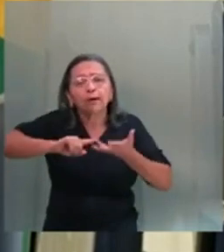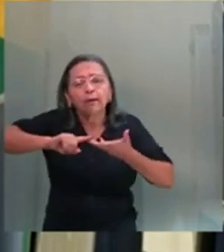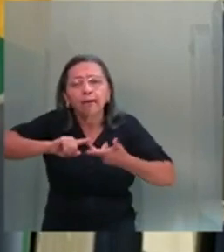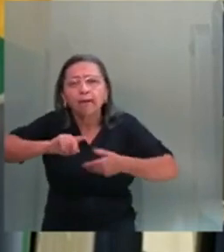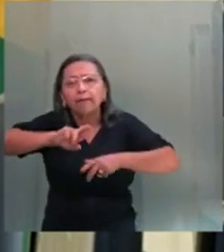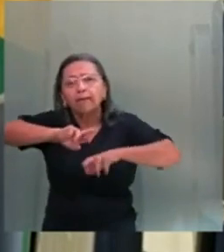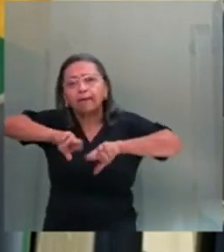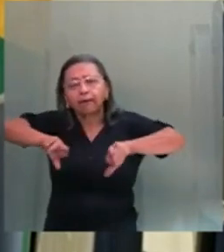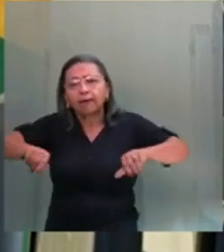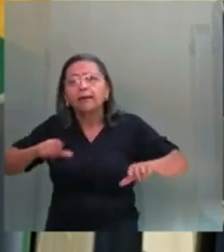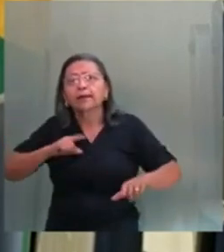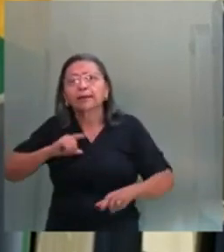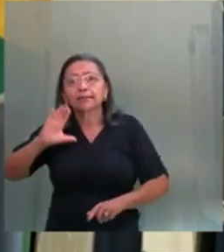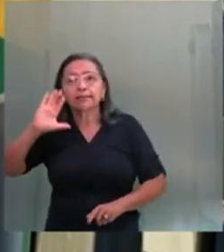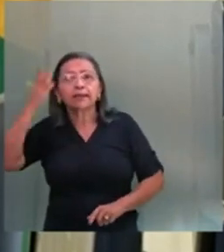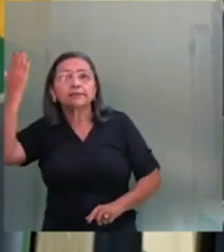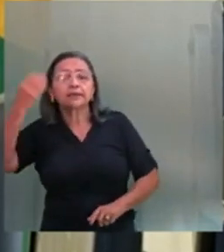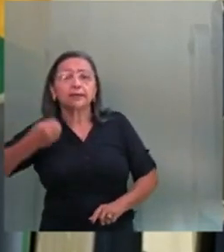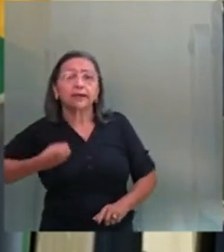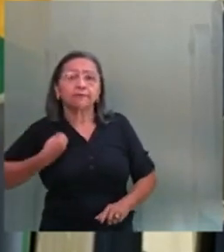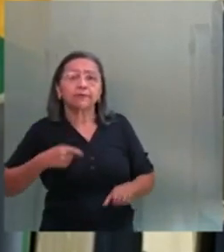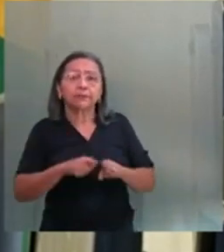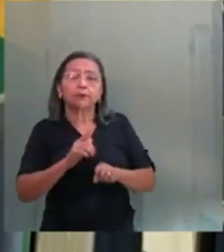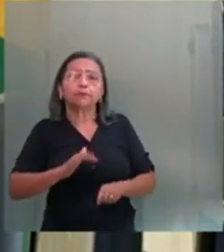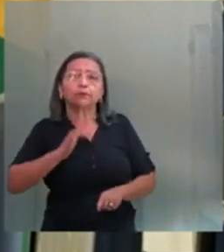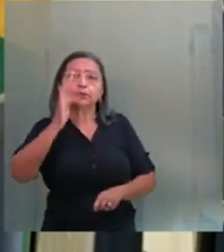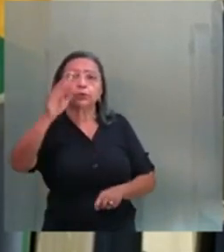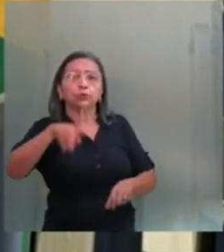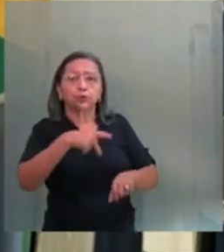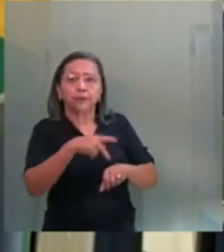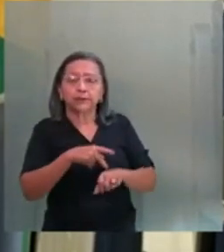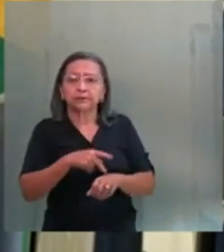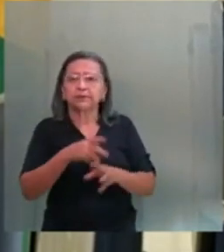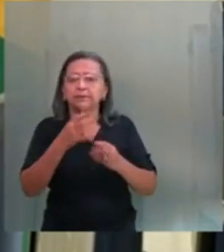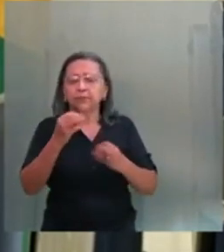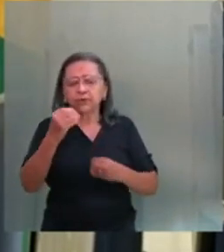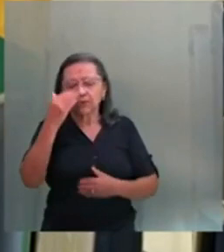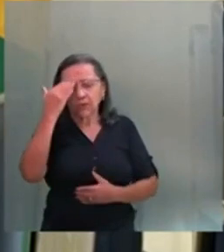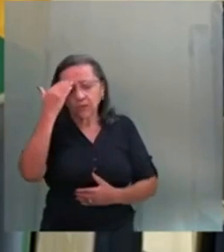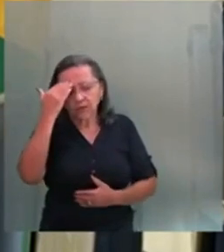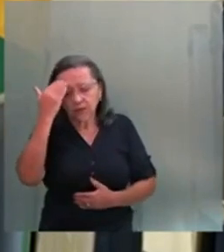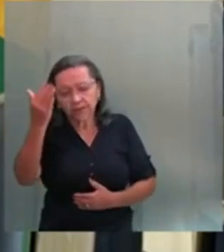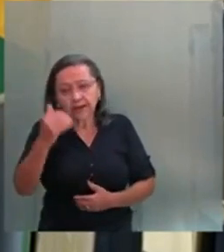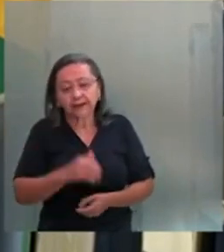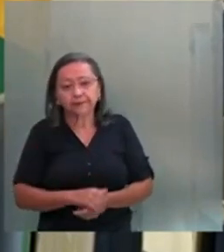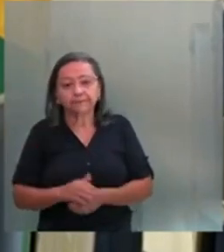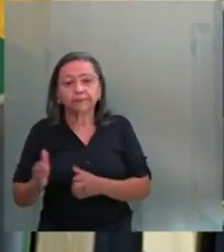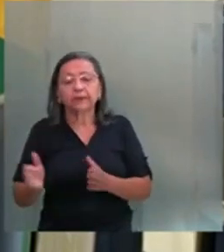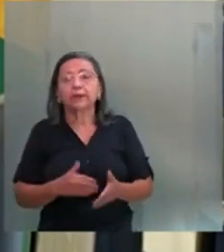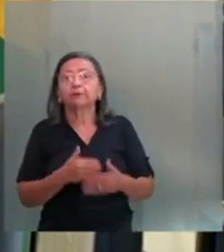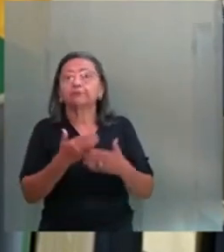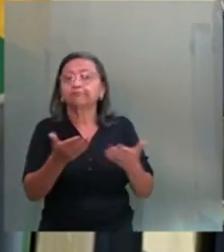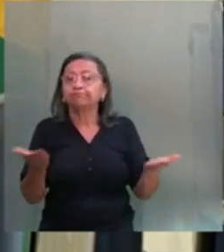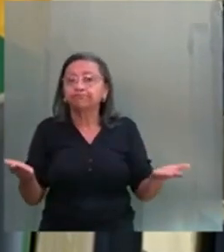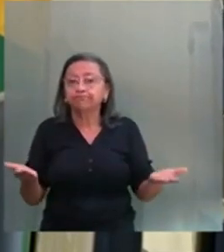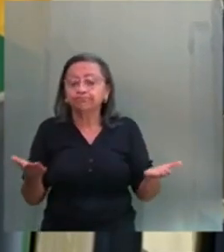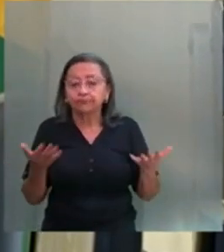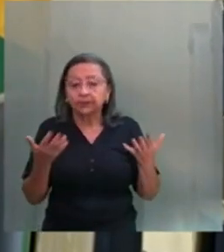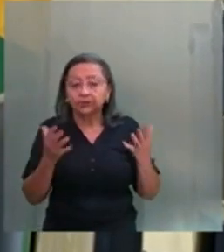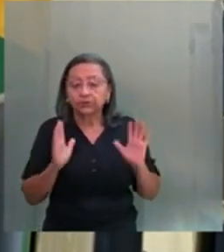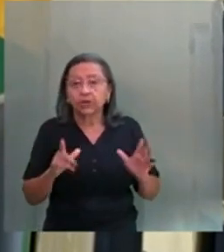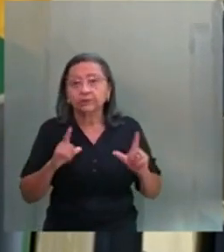mecanismos que decidem a vida e o futuro do país. Muito obrigado pela palavra. Senhores, caminhamos para...